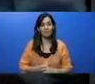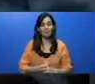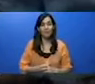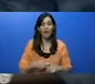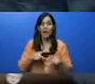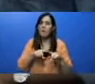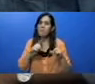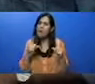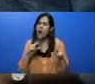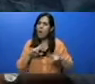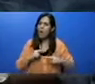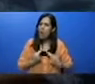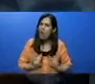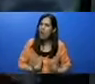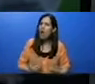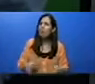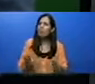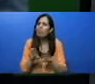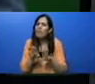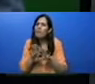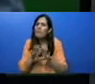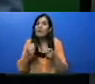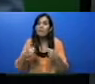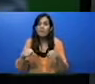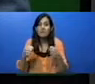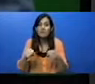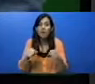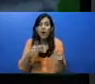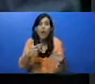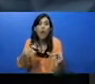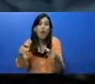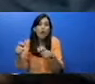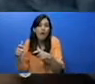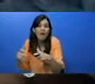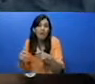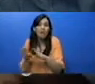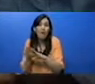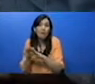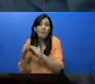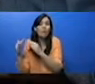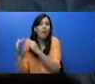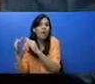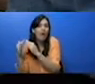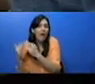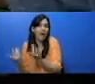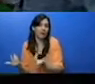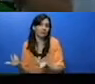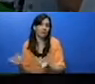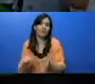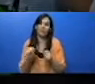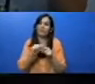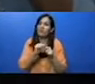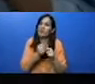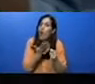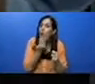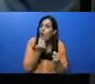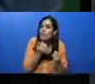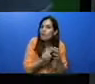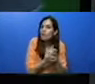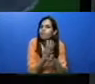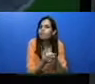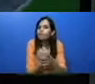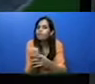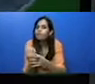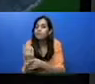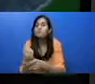ser humano também precisa de lugar para morar, para cultivar alimentos. Sim, mas é preciso usar